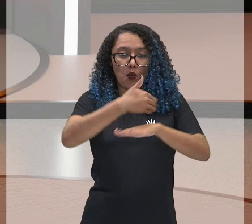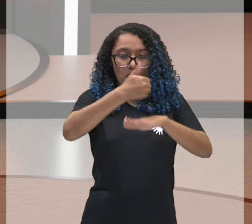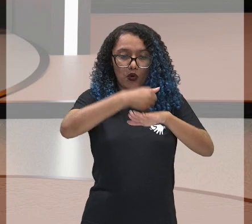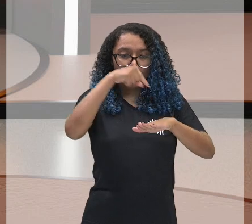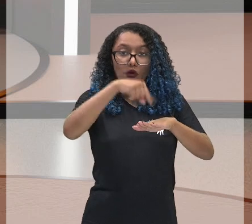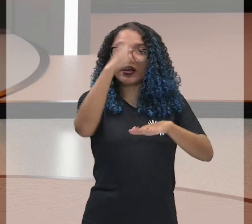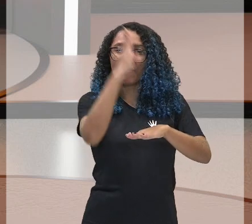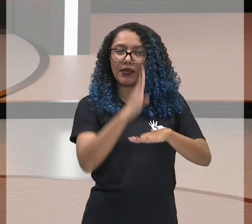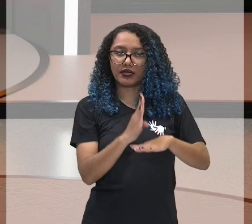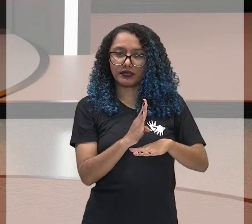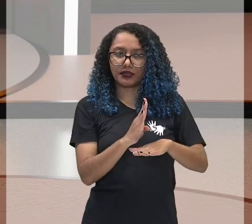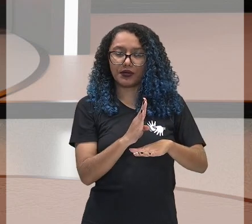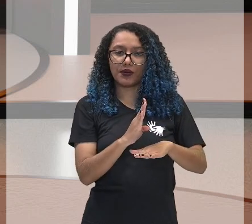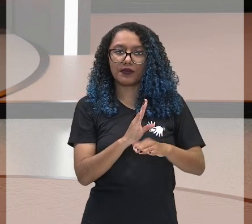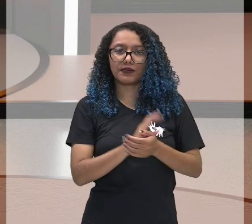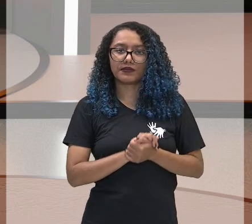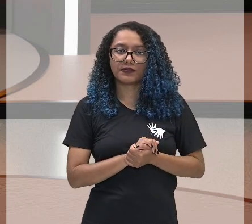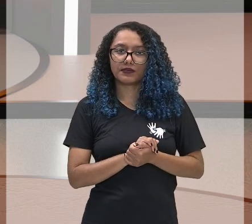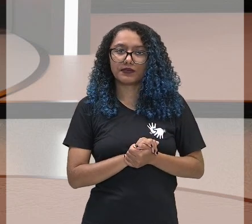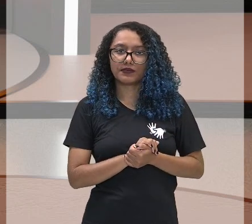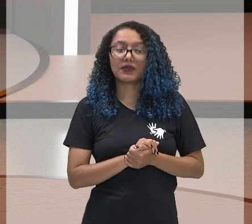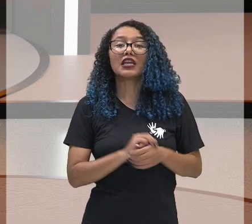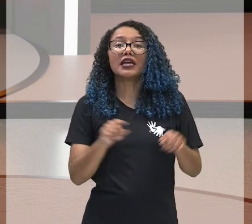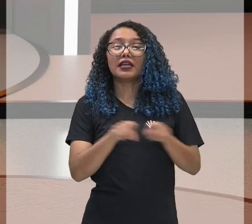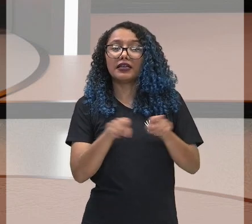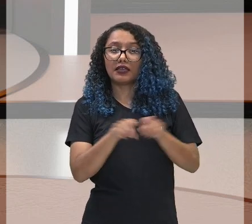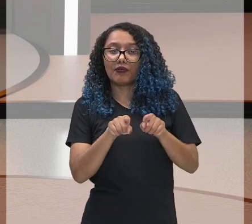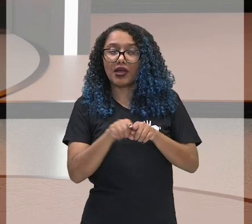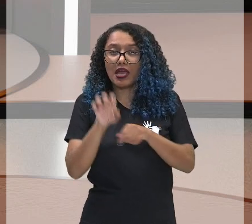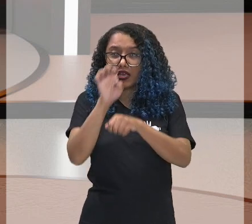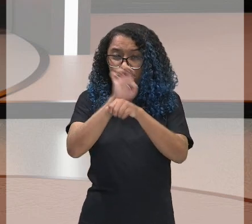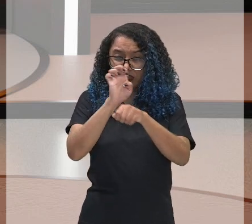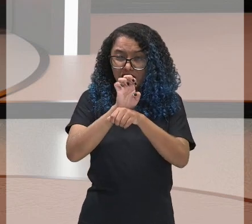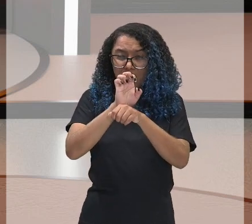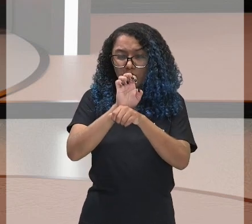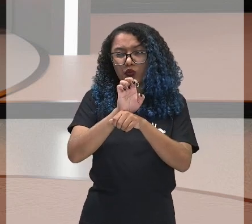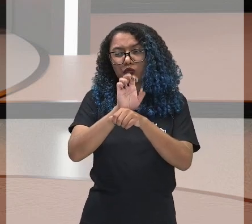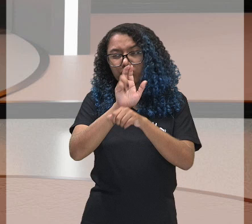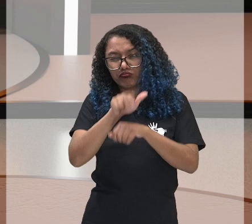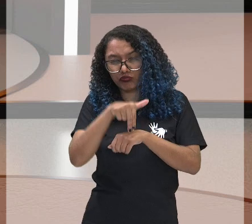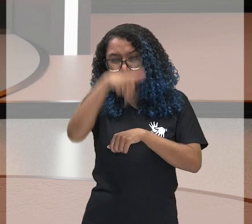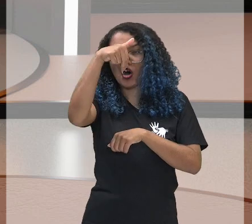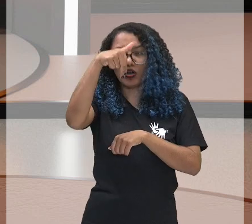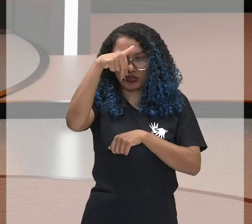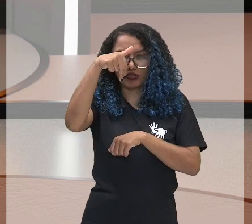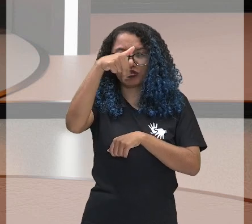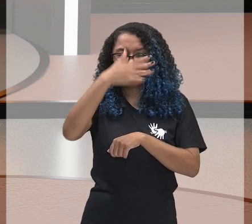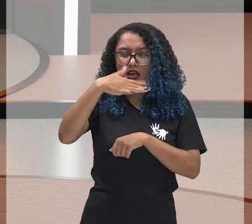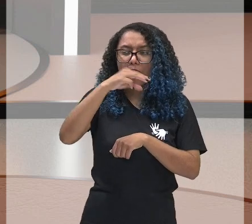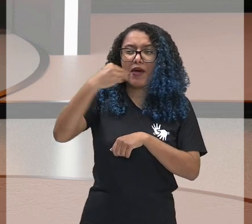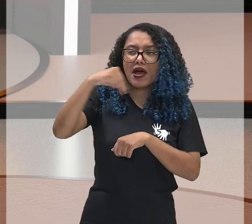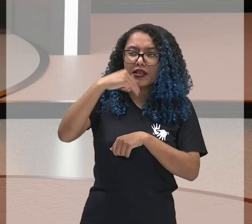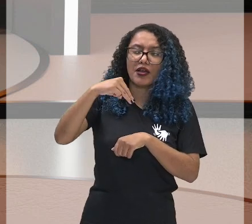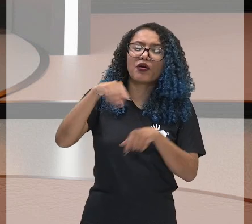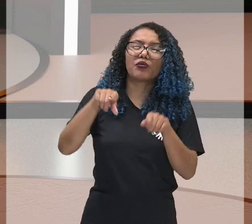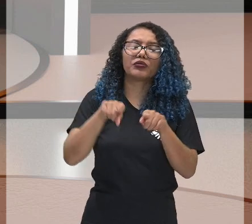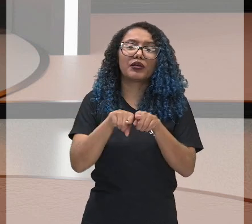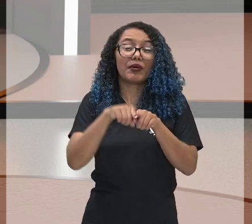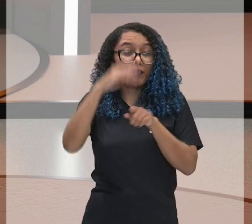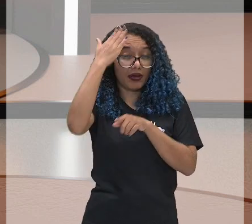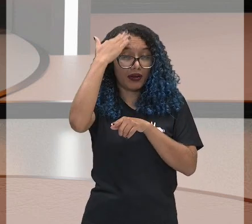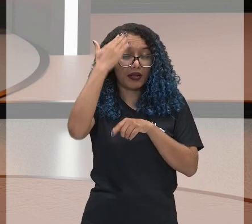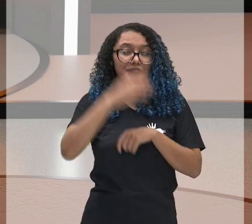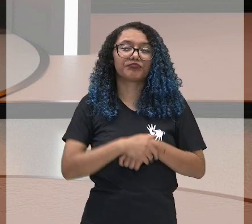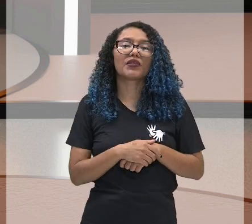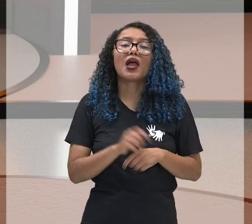também a capitania do Grão-Pará e Maranhão, ao norte, onde hoje é a nossa Amazônia, só poderia